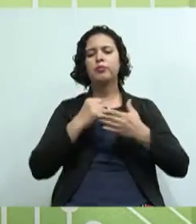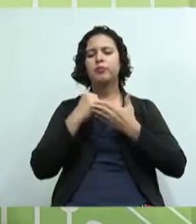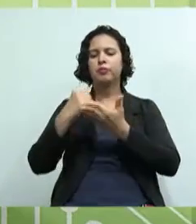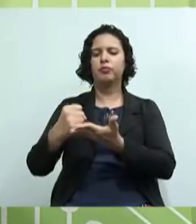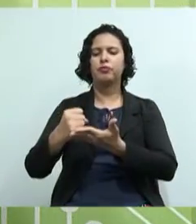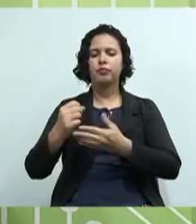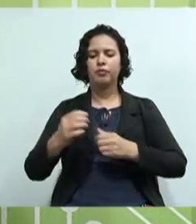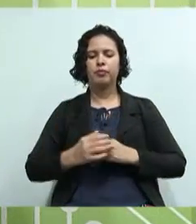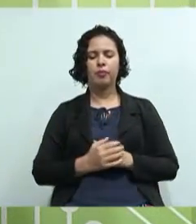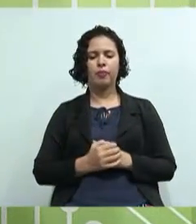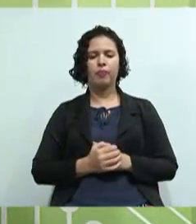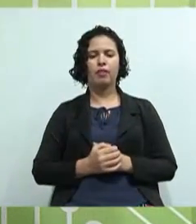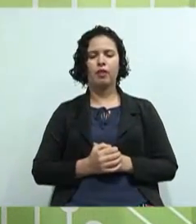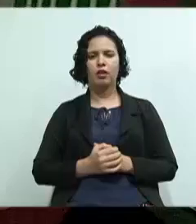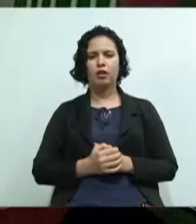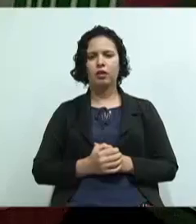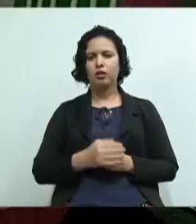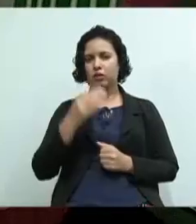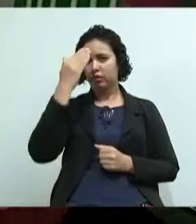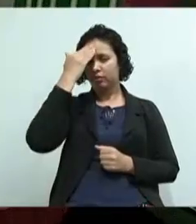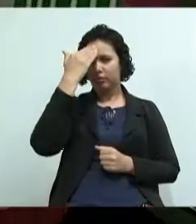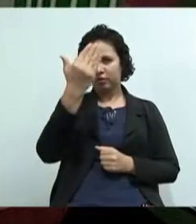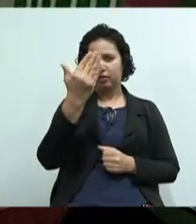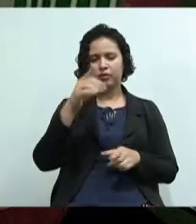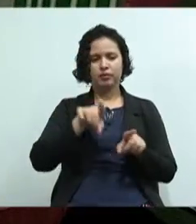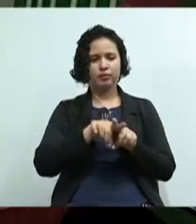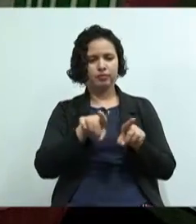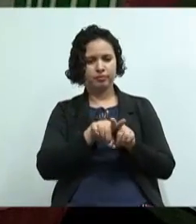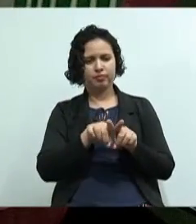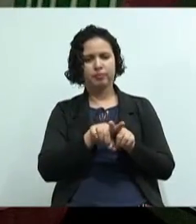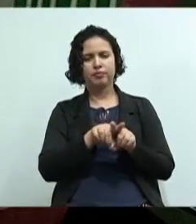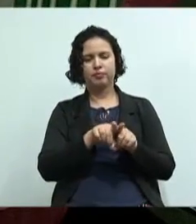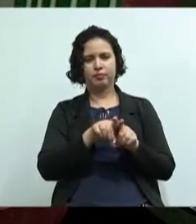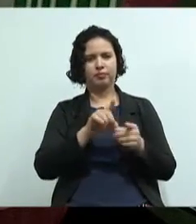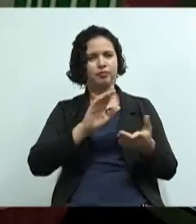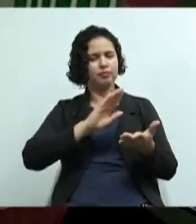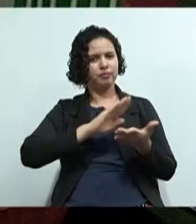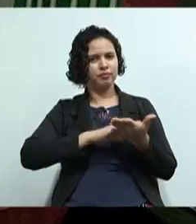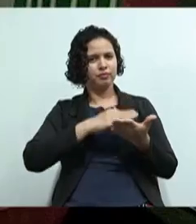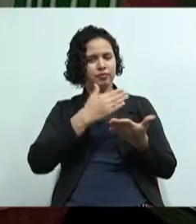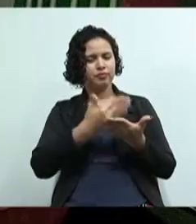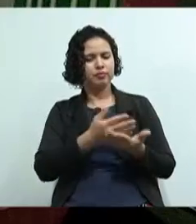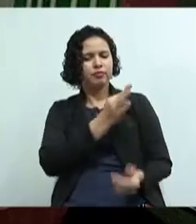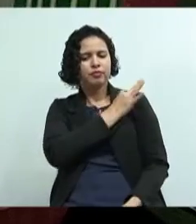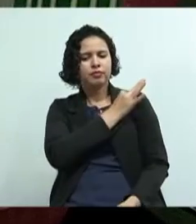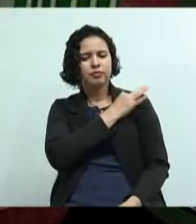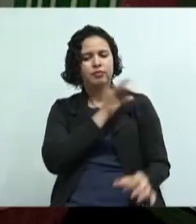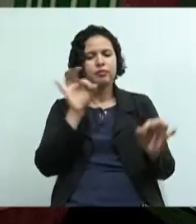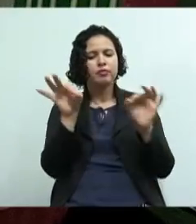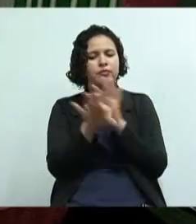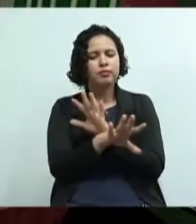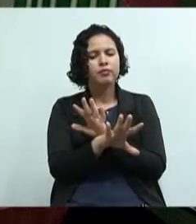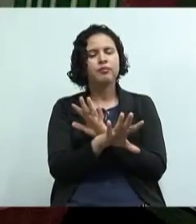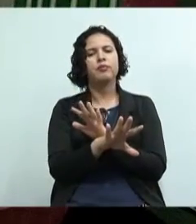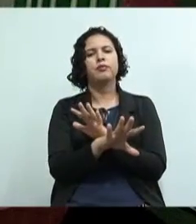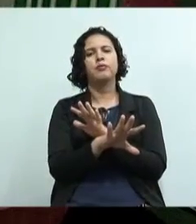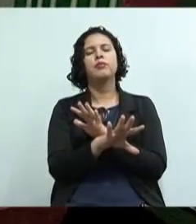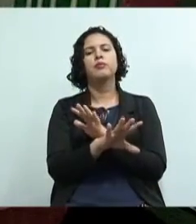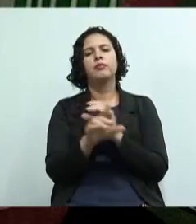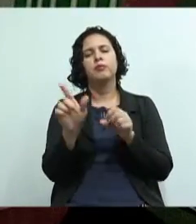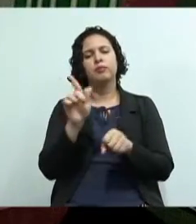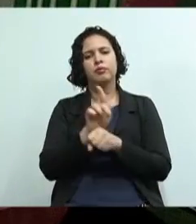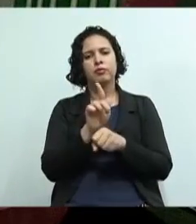acontecer. Então, professor Valdes, muito obrigado. Tamires, muito obrigado por estarem aqui. Estamos terminando a nossa disciplina de